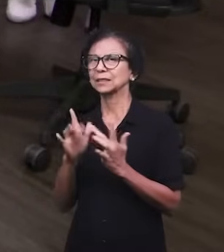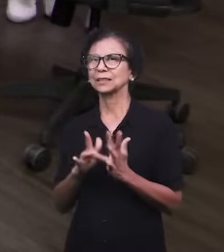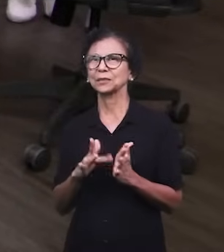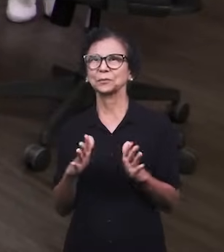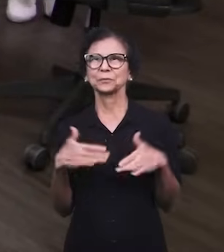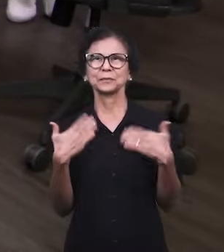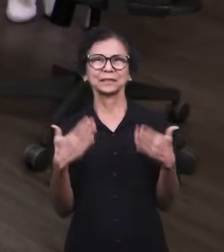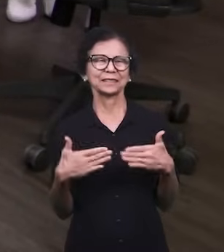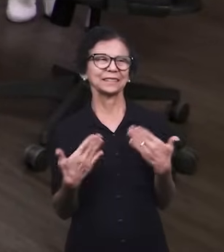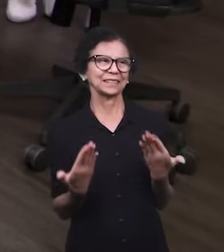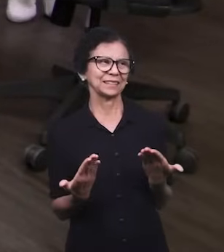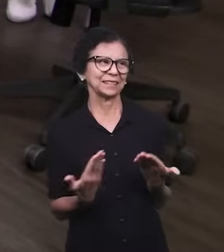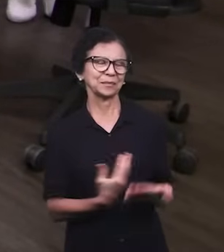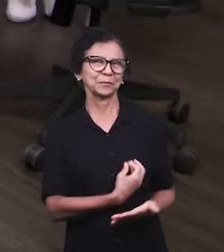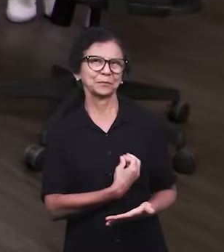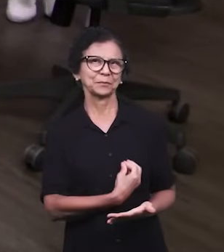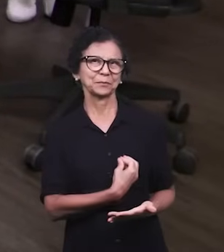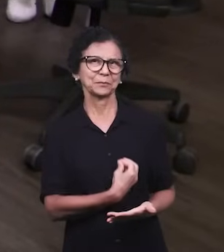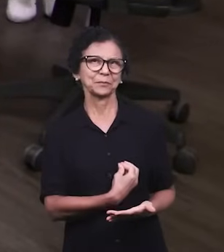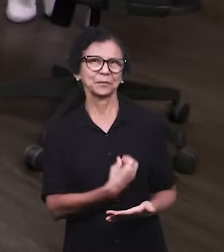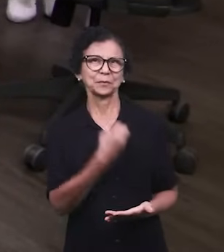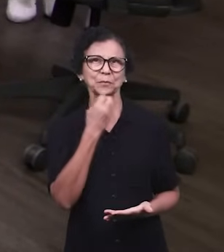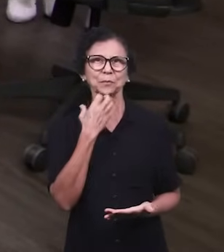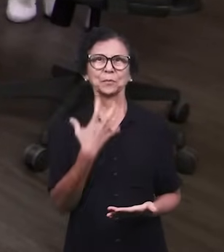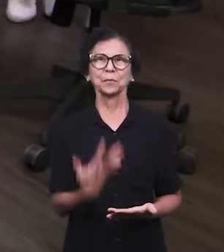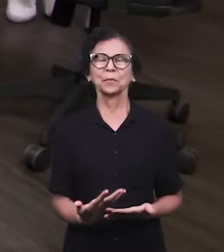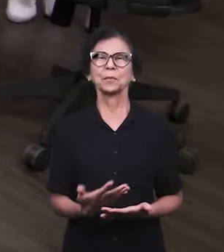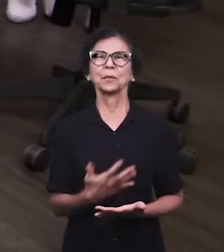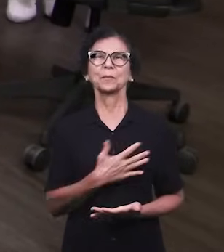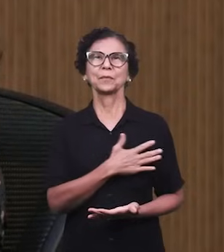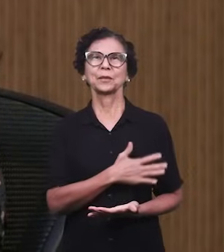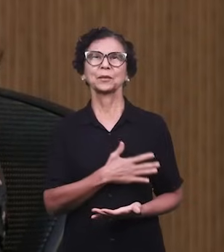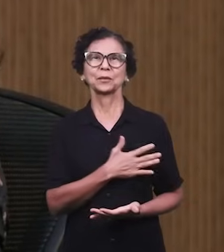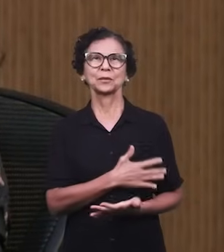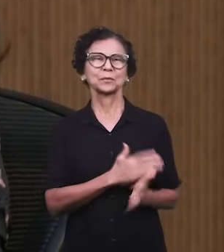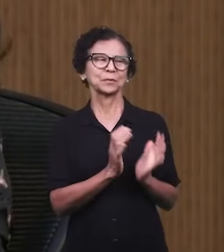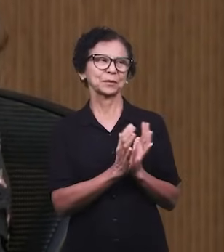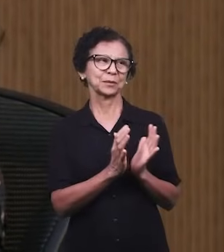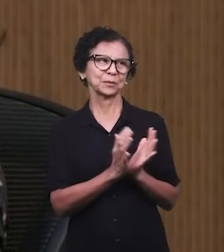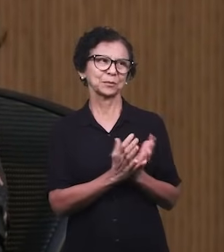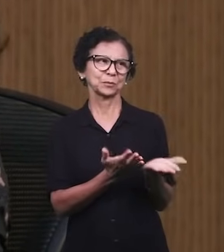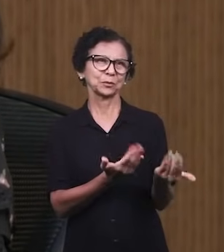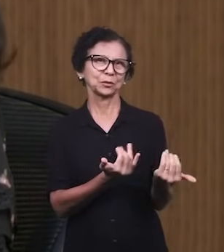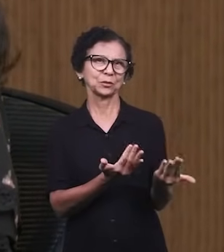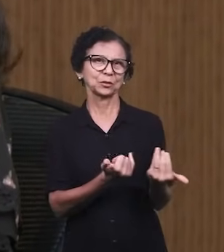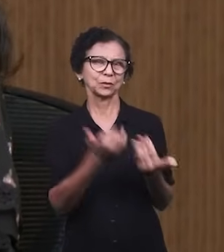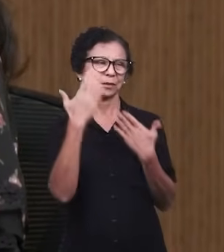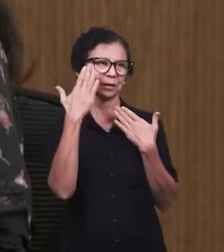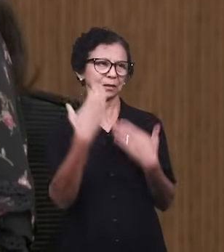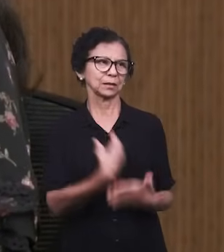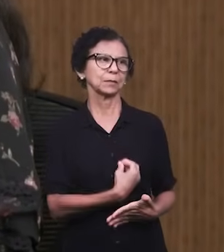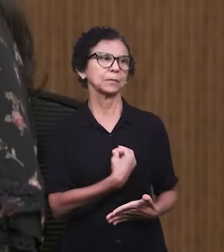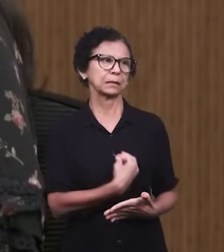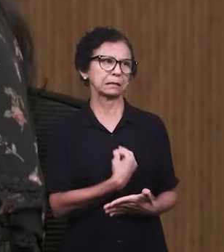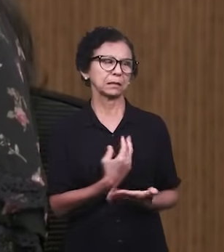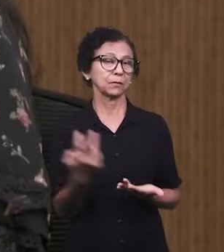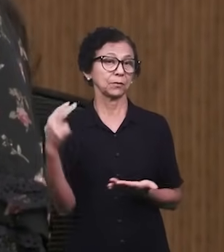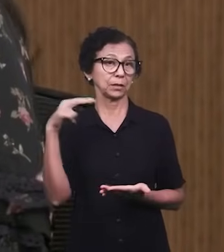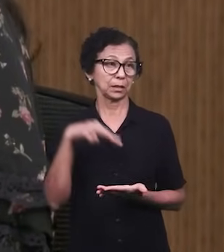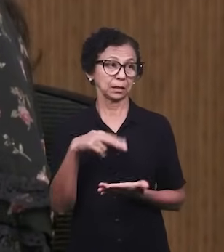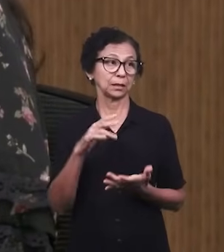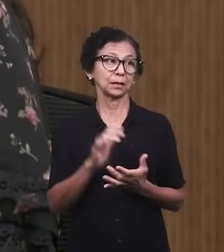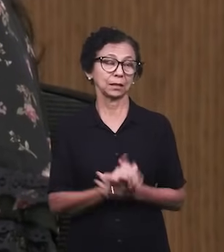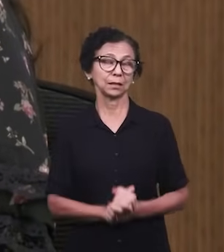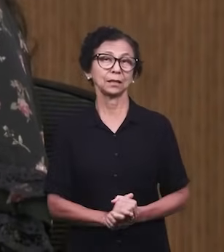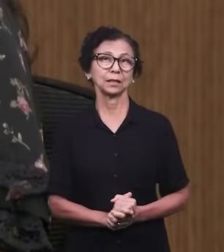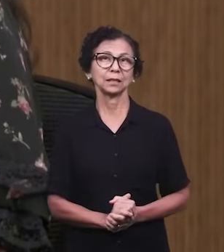Sempre uma alegria estar aqui com os jovens. É muito bom. Gosto muito dessa classe e quero agradecer a presença deles aqui no estúdio, também